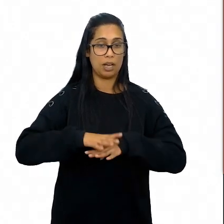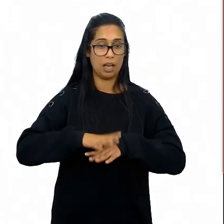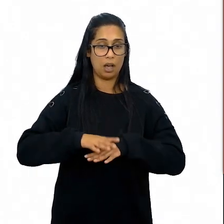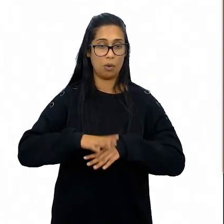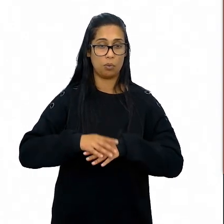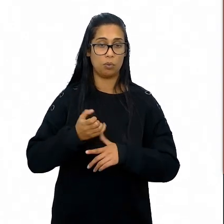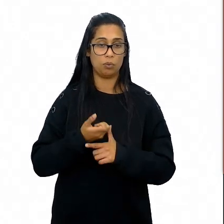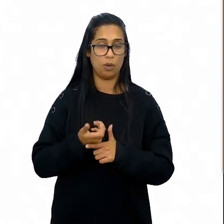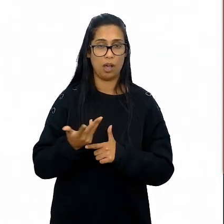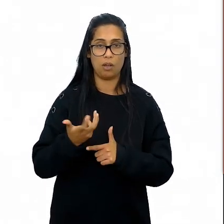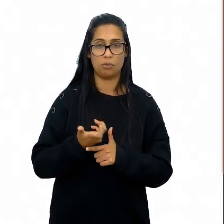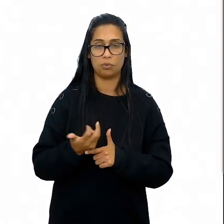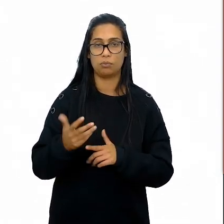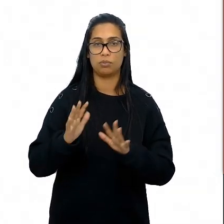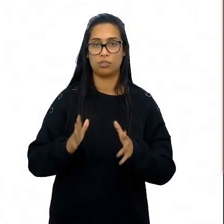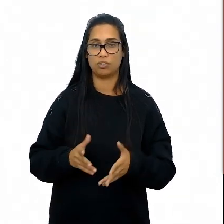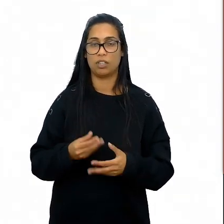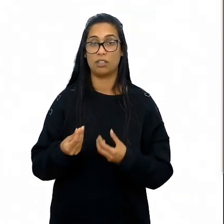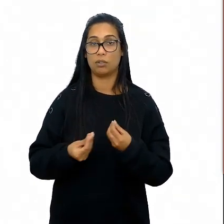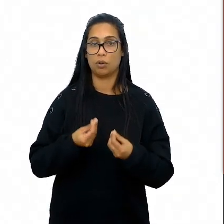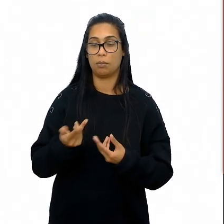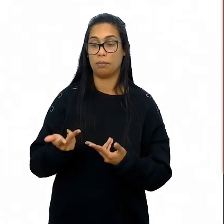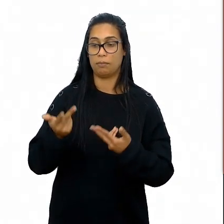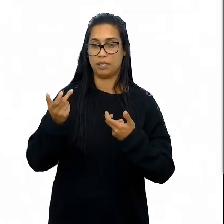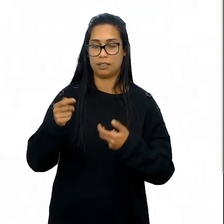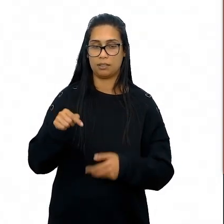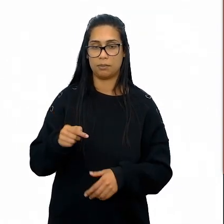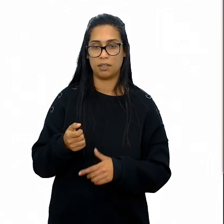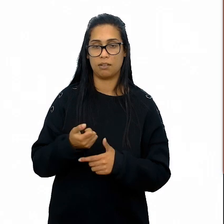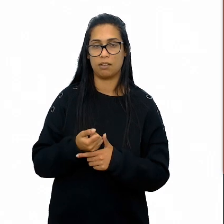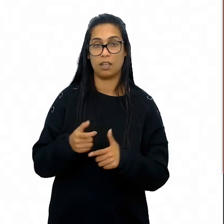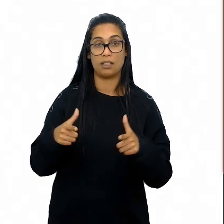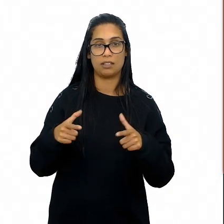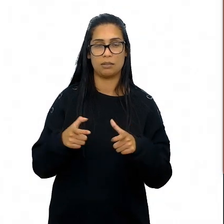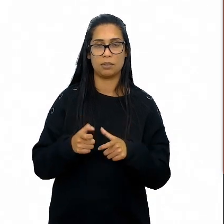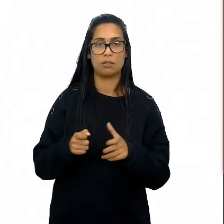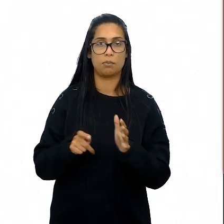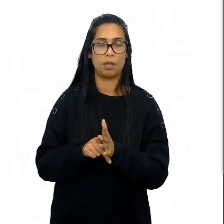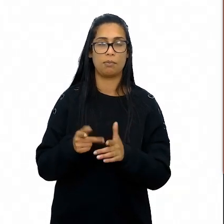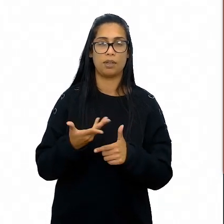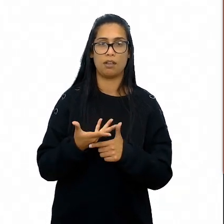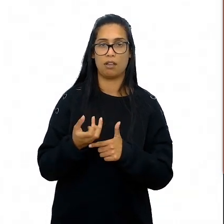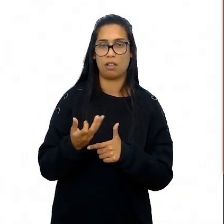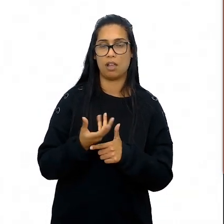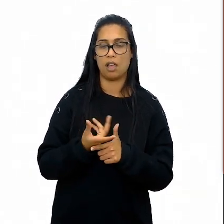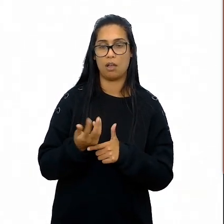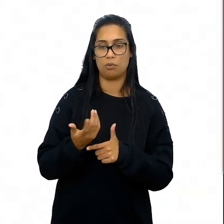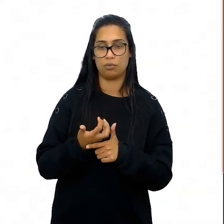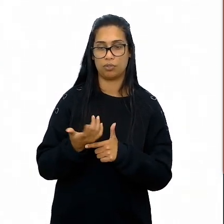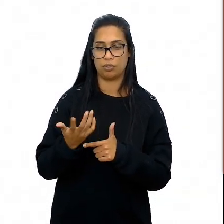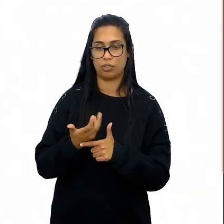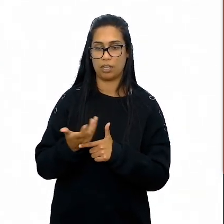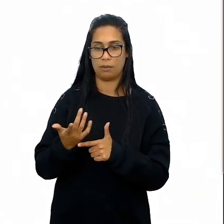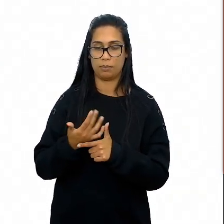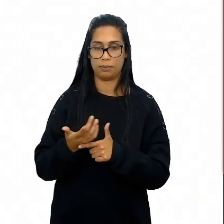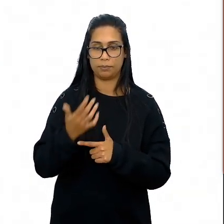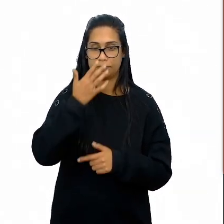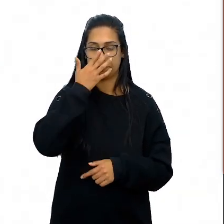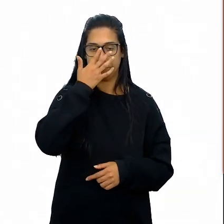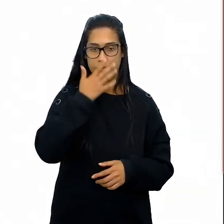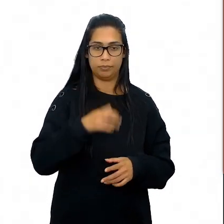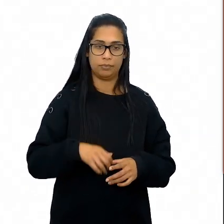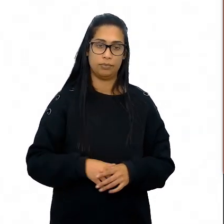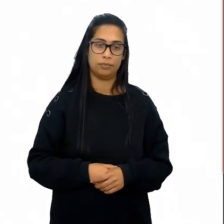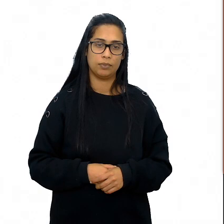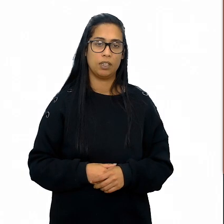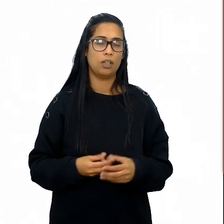raízes de uma equação algébrica bom feito isso né Qual é a nossa ideia